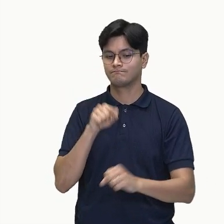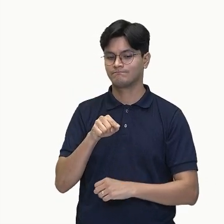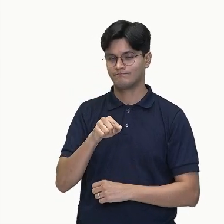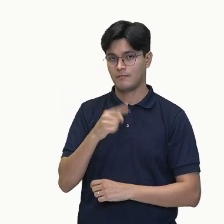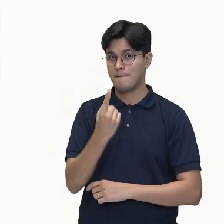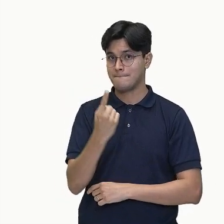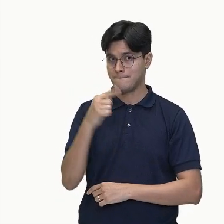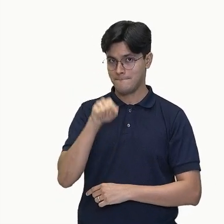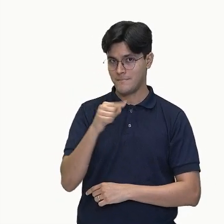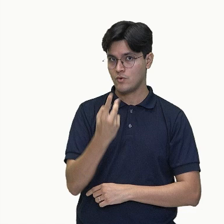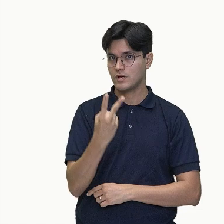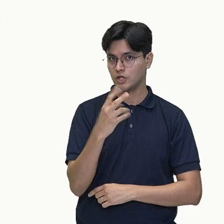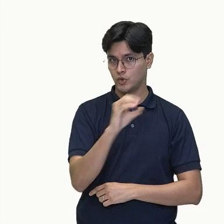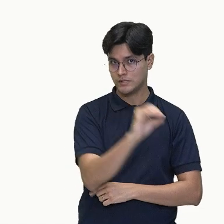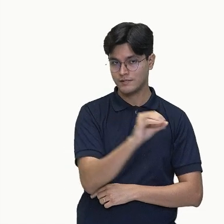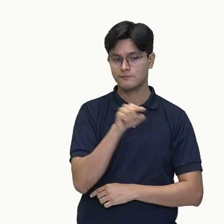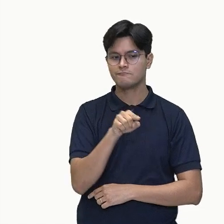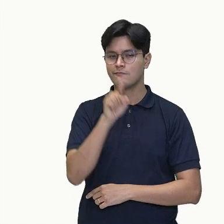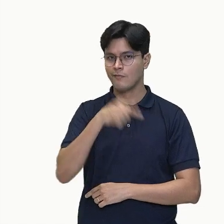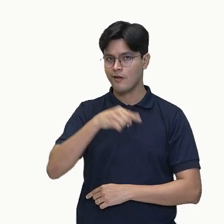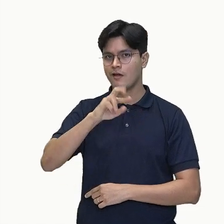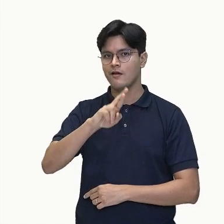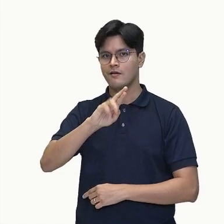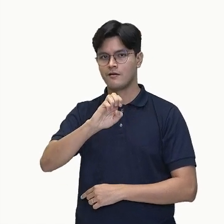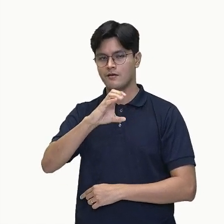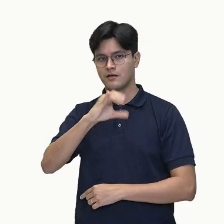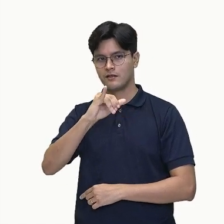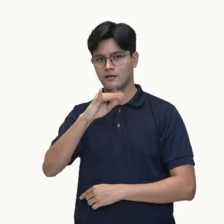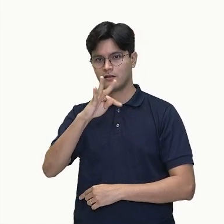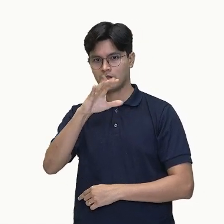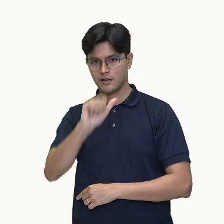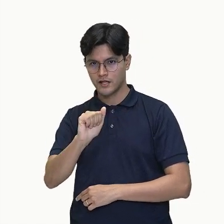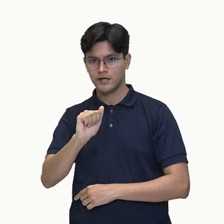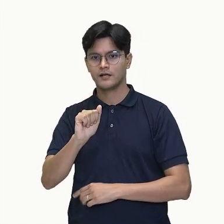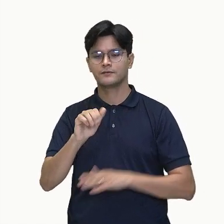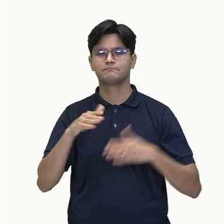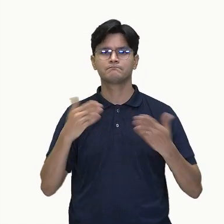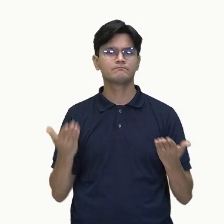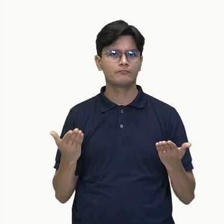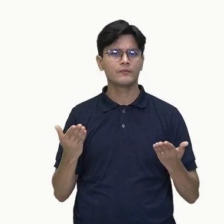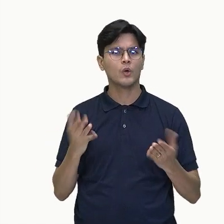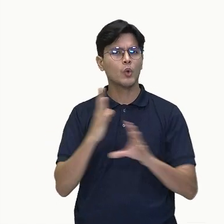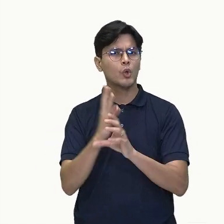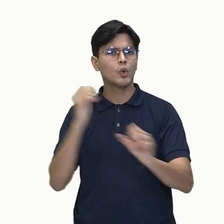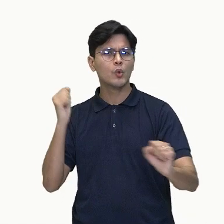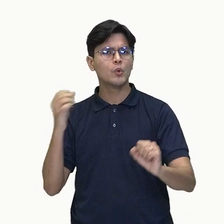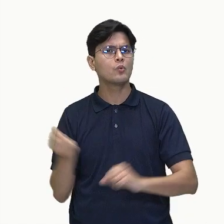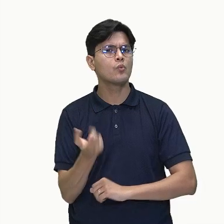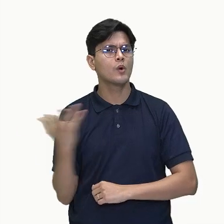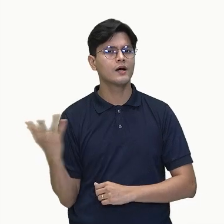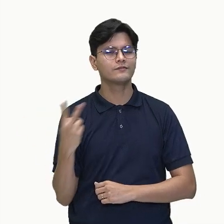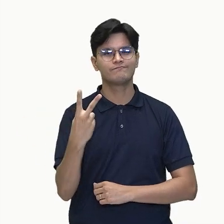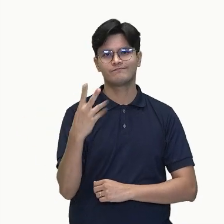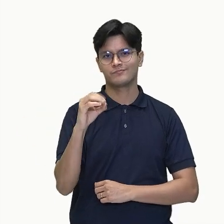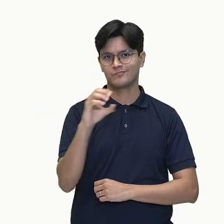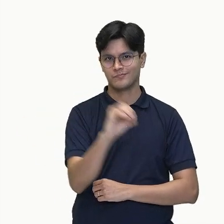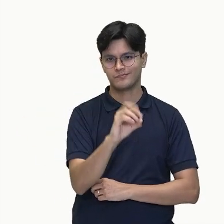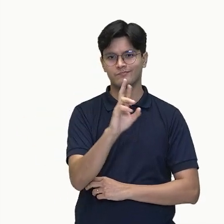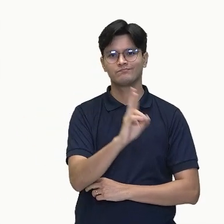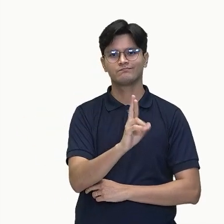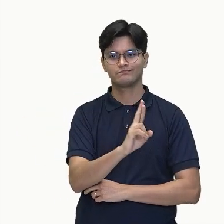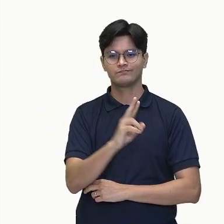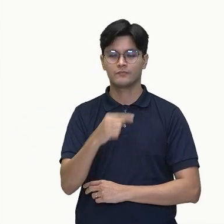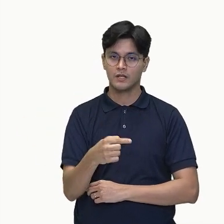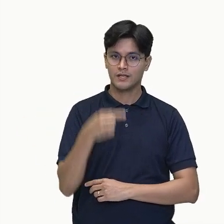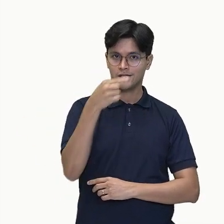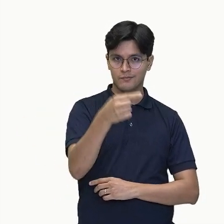menos R$1.000, que é o custo, você tem um resultado então de R$200, ok? Depois, calcular a taxa